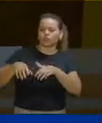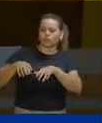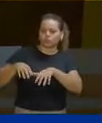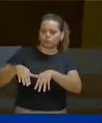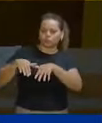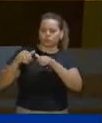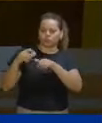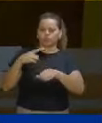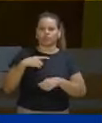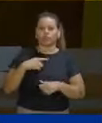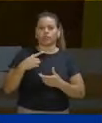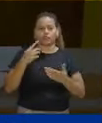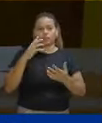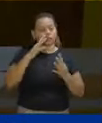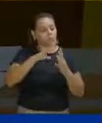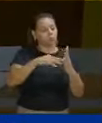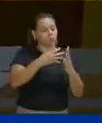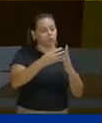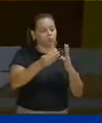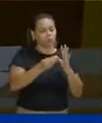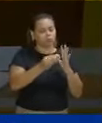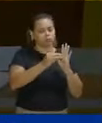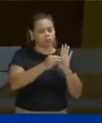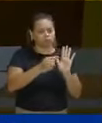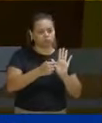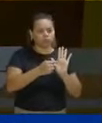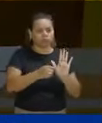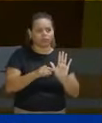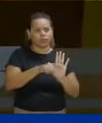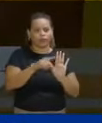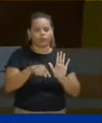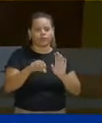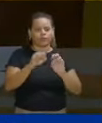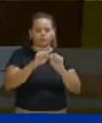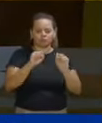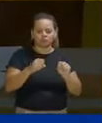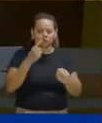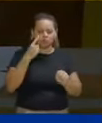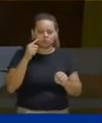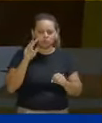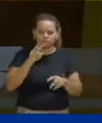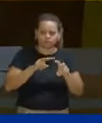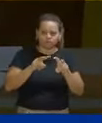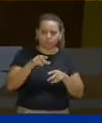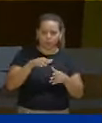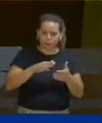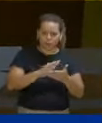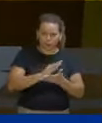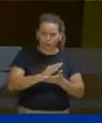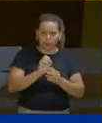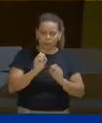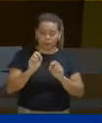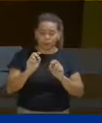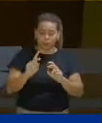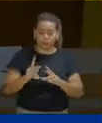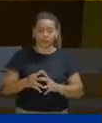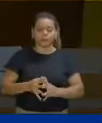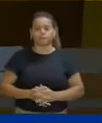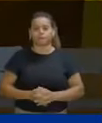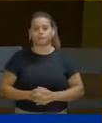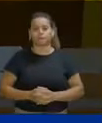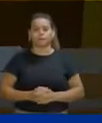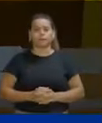calendário e, se a gente puder, numa sessão subsequente, nós a aprovaremos. Ok?